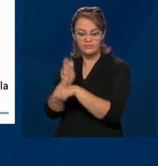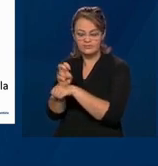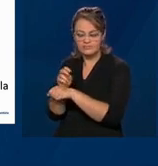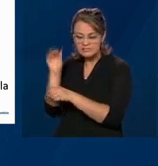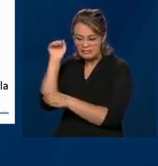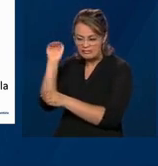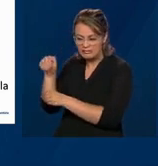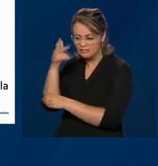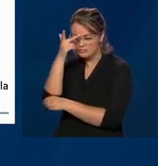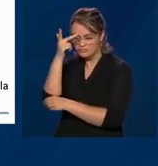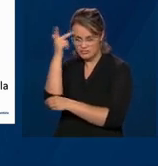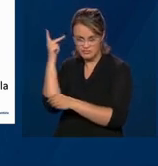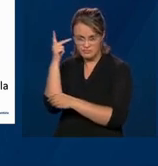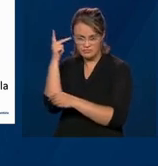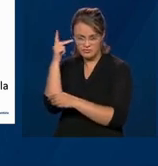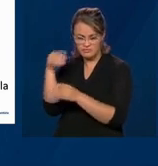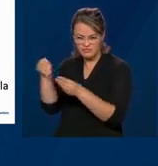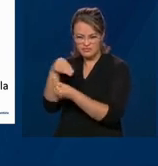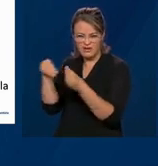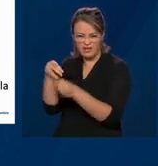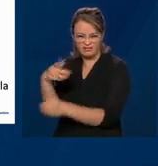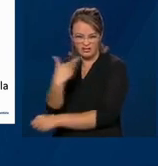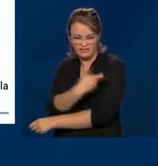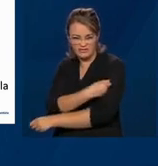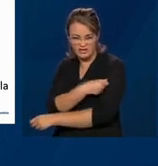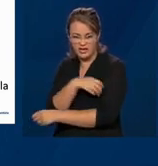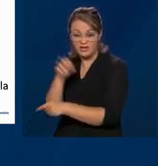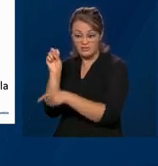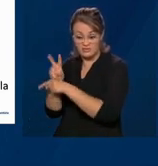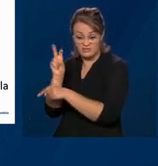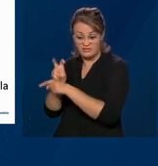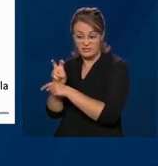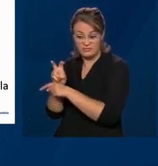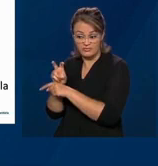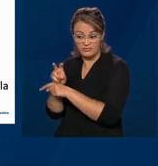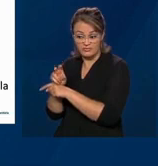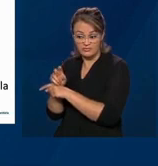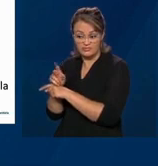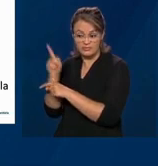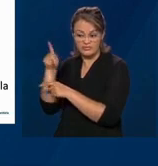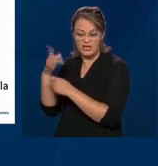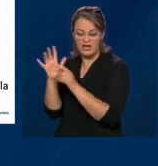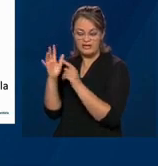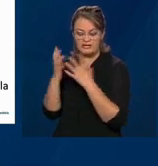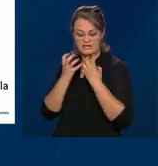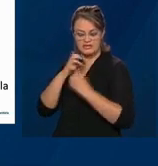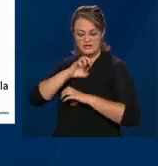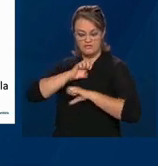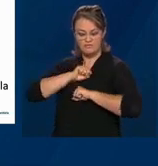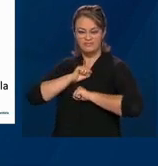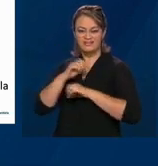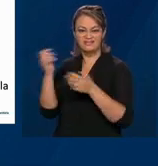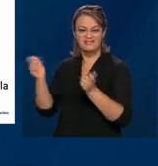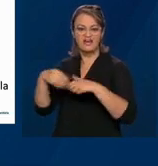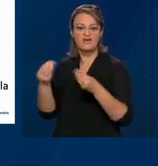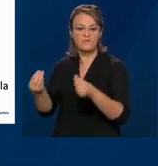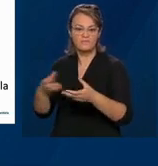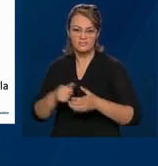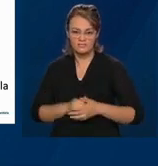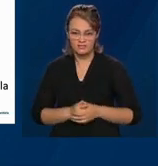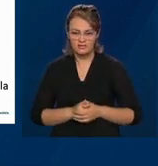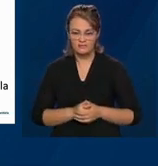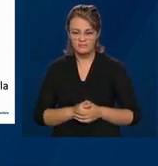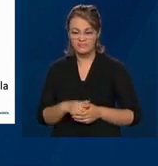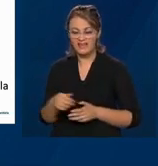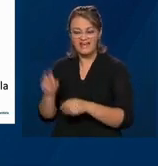pessoas como uma vacina, ele possa gerar resposta imune. Esse vírus ele vai ter